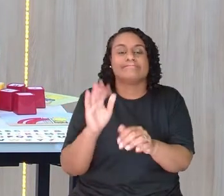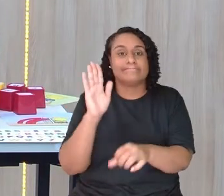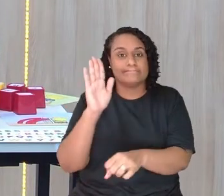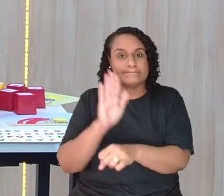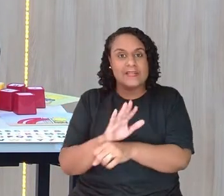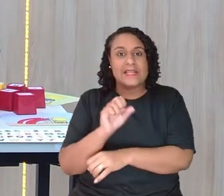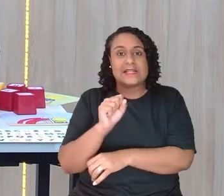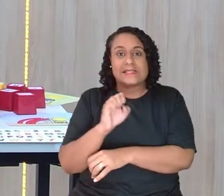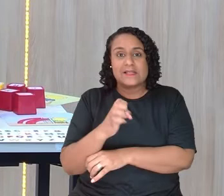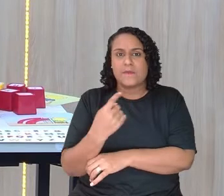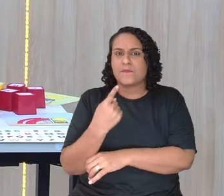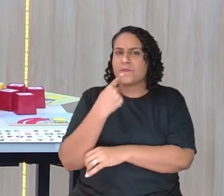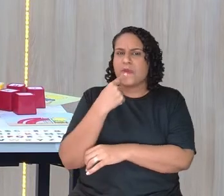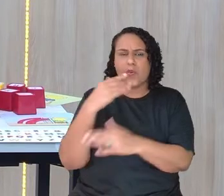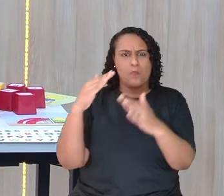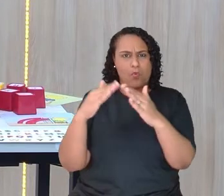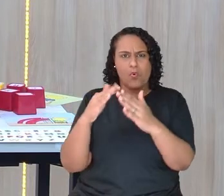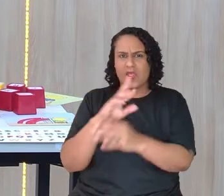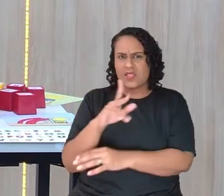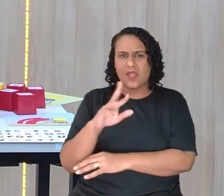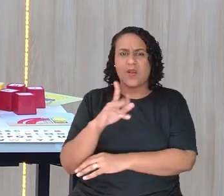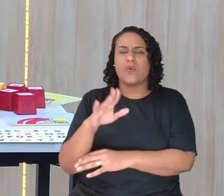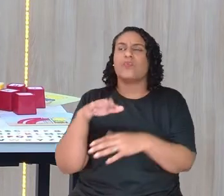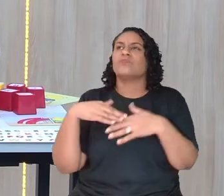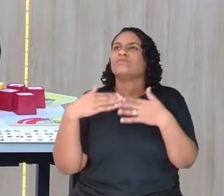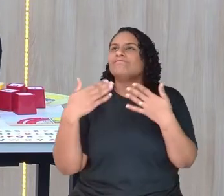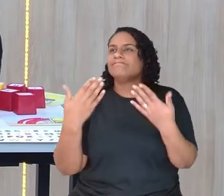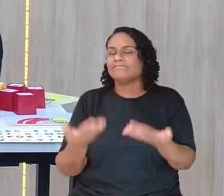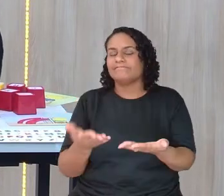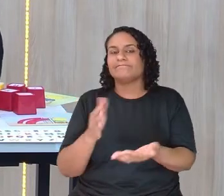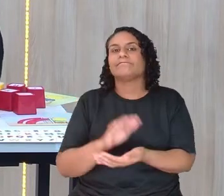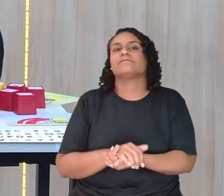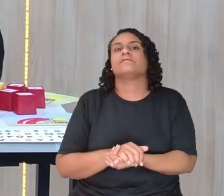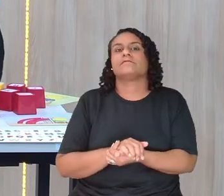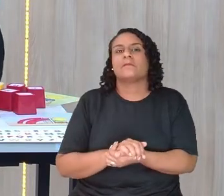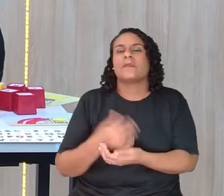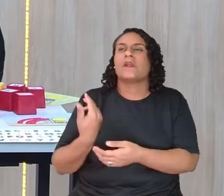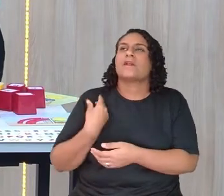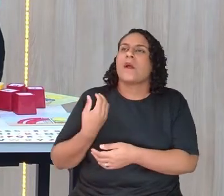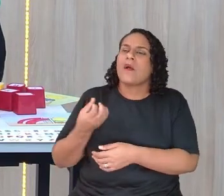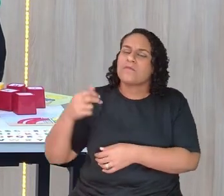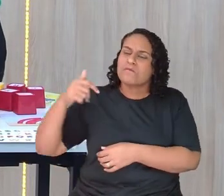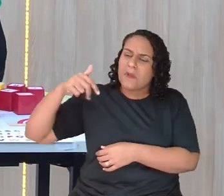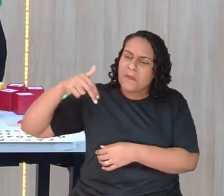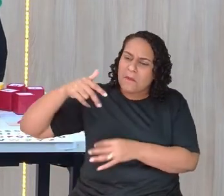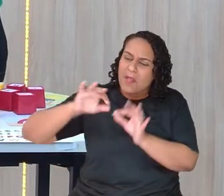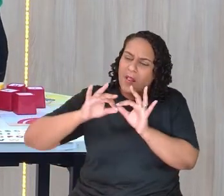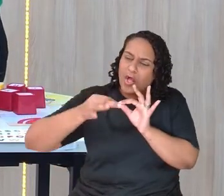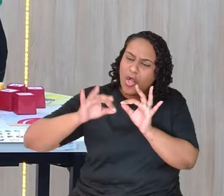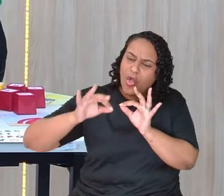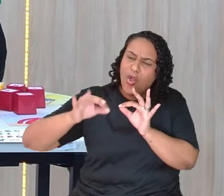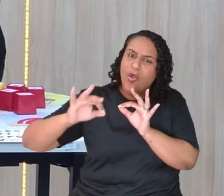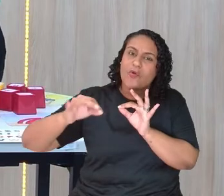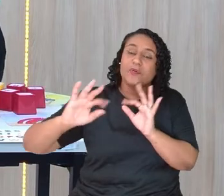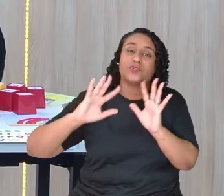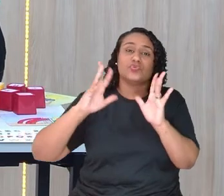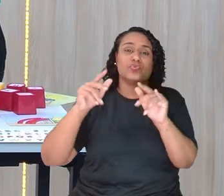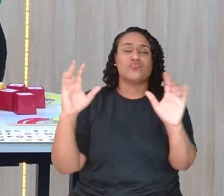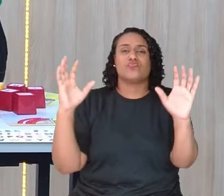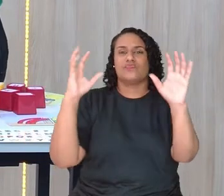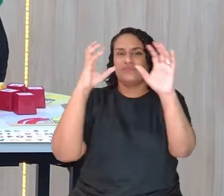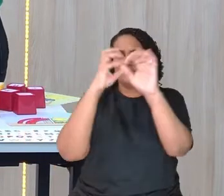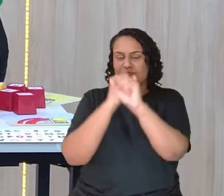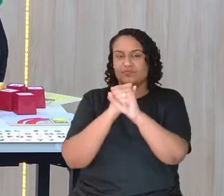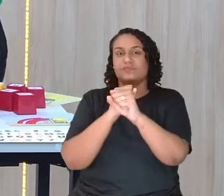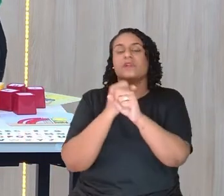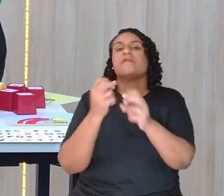não mora próximo à creche, daqui que ele faça essa viagem até chegar à sua casa, tudo já ficou escuro. E